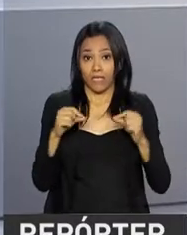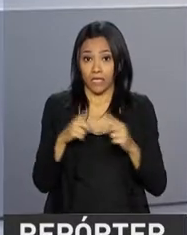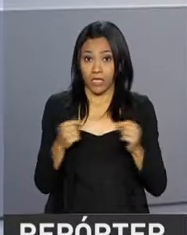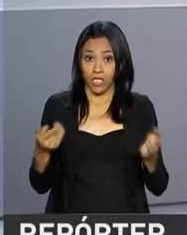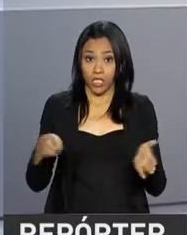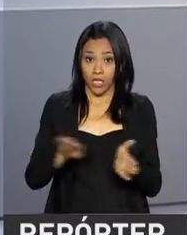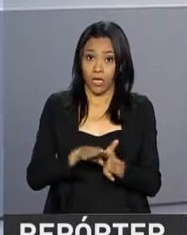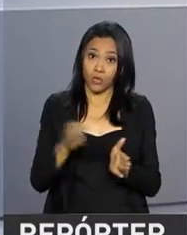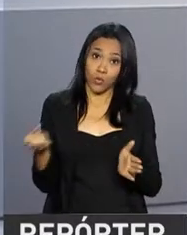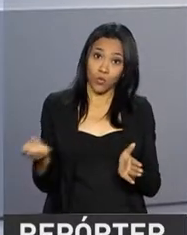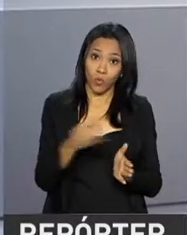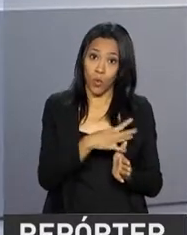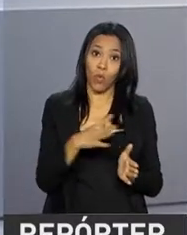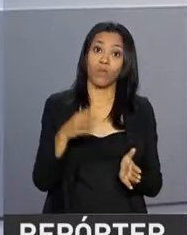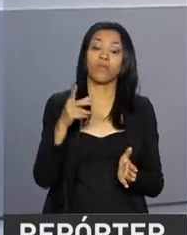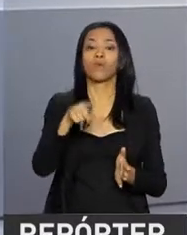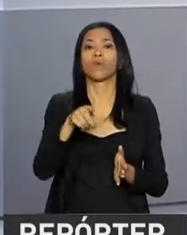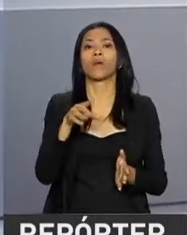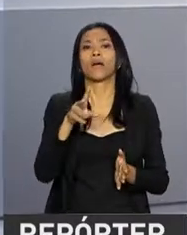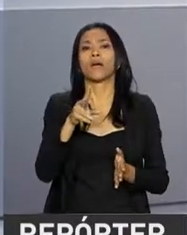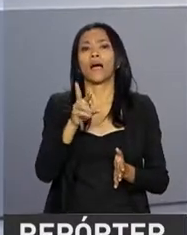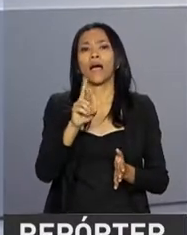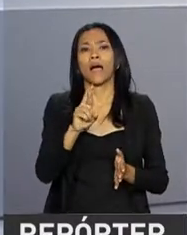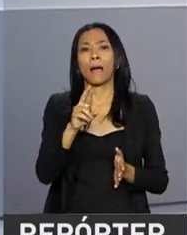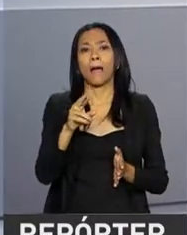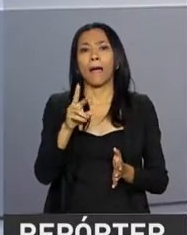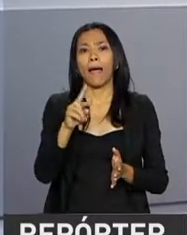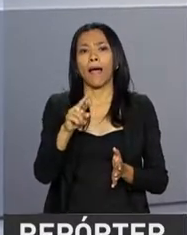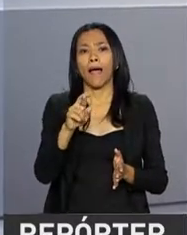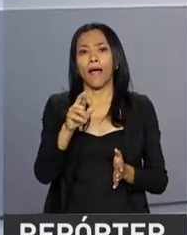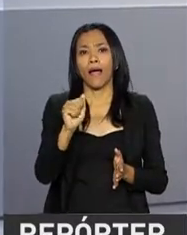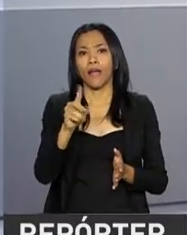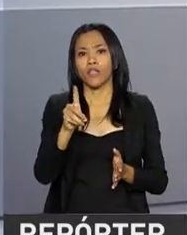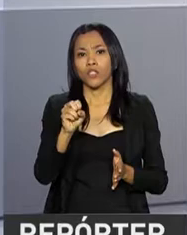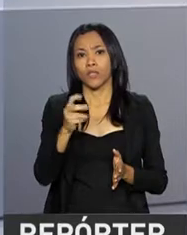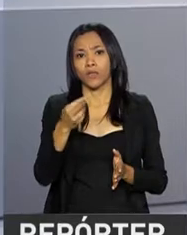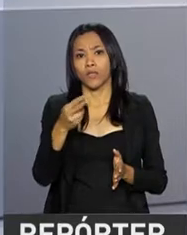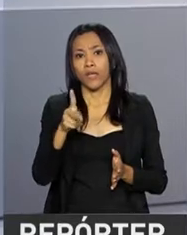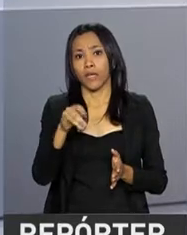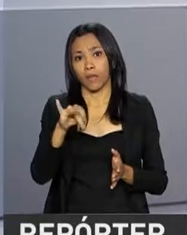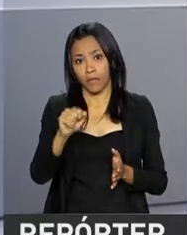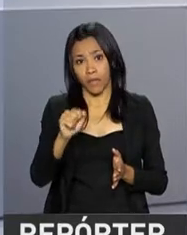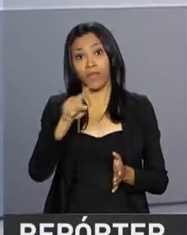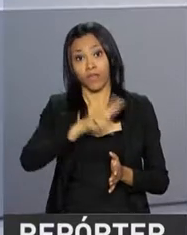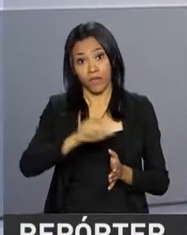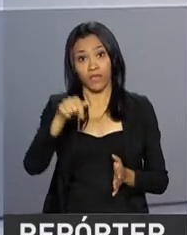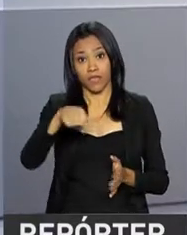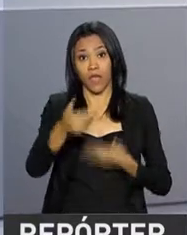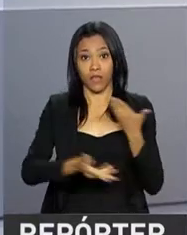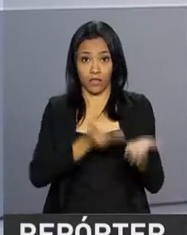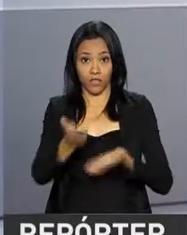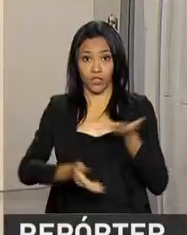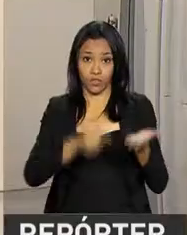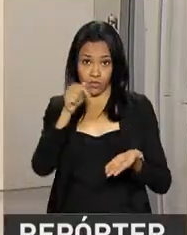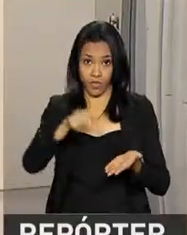de radioterapia vai aumentar o número de pacientes com câncer atendidos pelo Hospital Universitário da cidade.